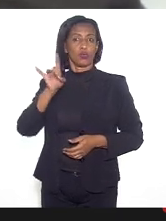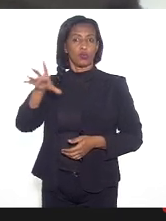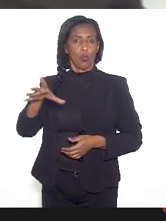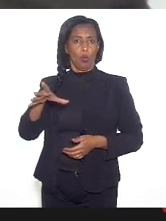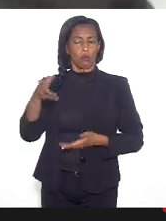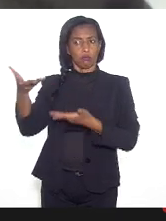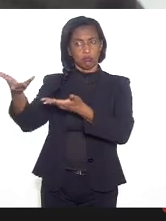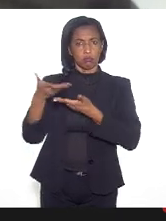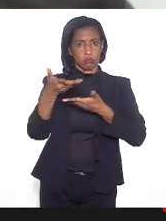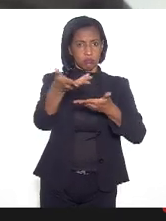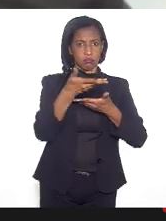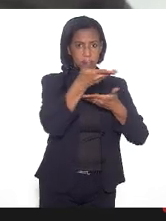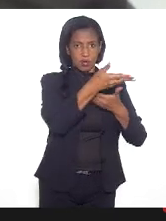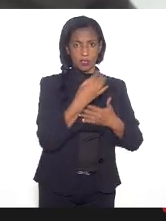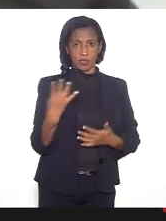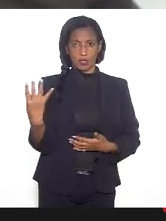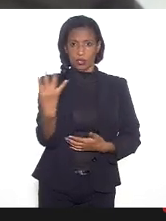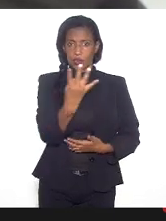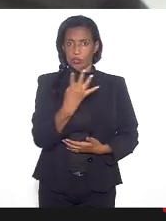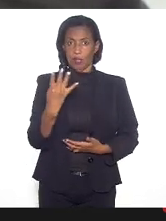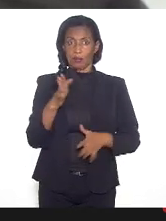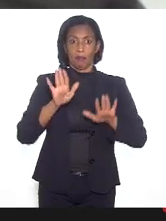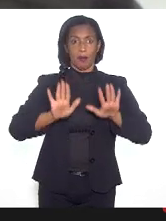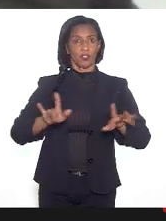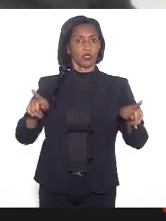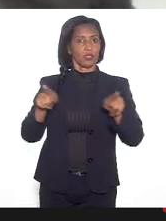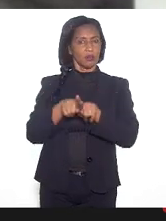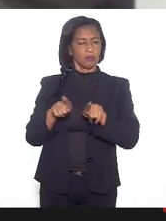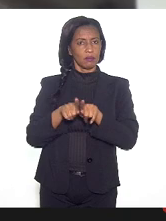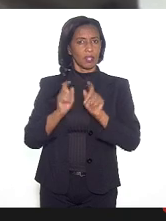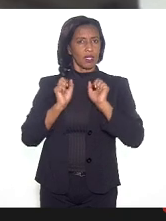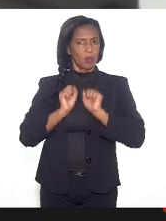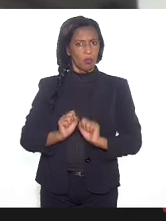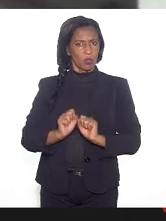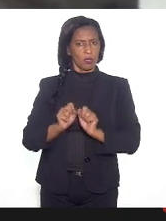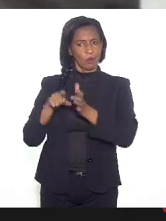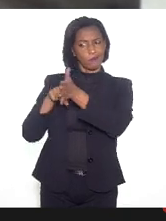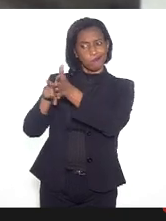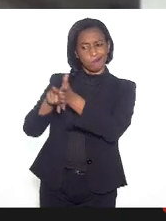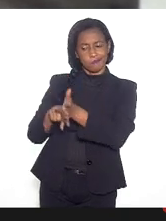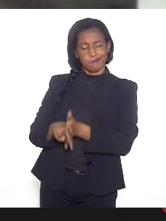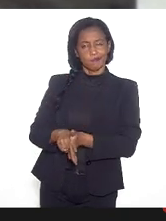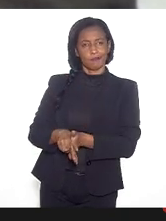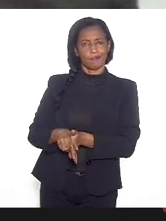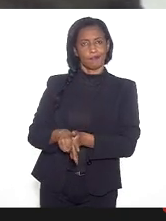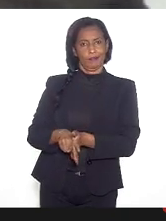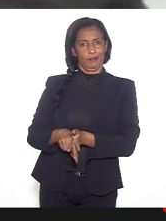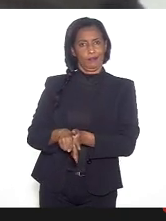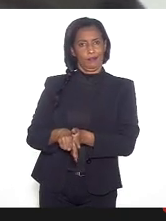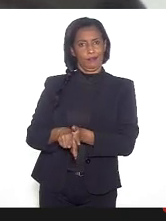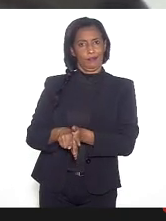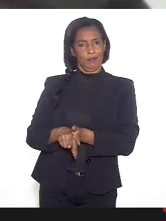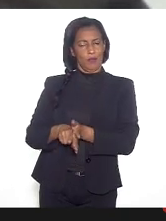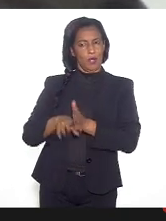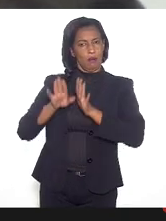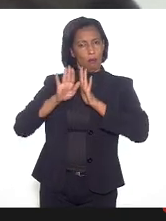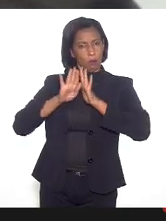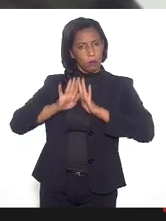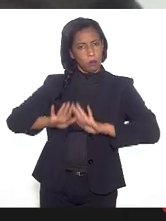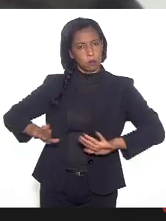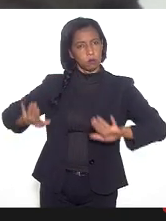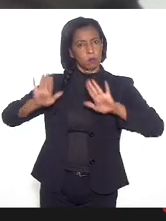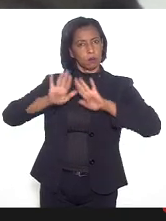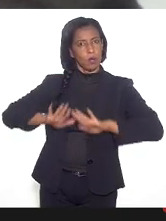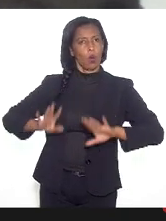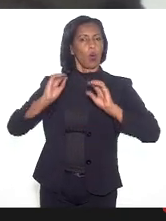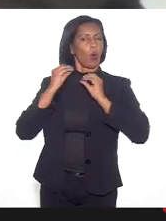convocação desses 4 concursos, mas também que possamos analisar de maneira muito cautelosa como se